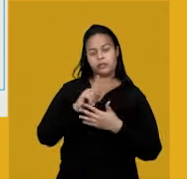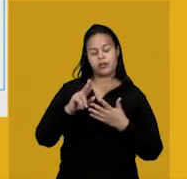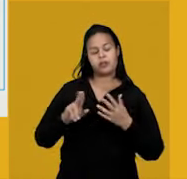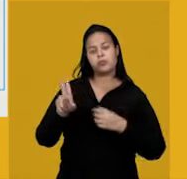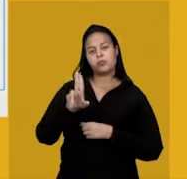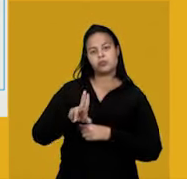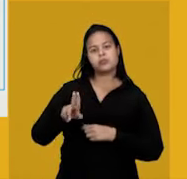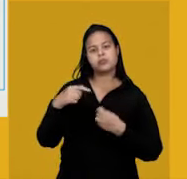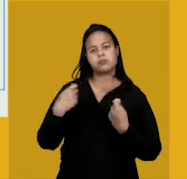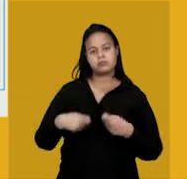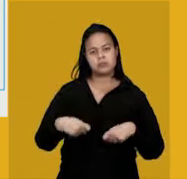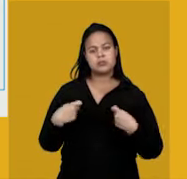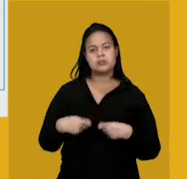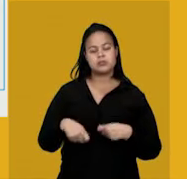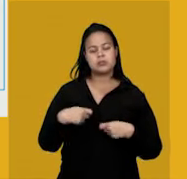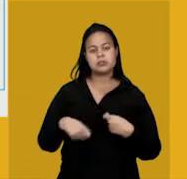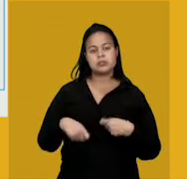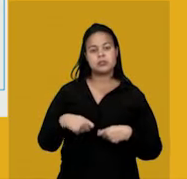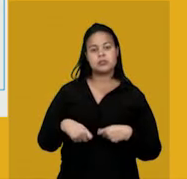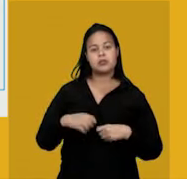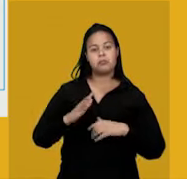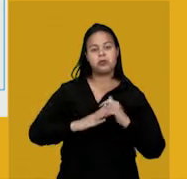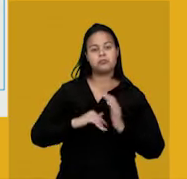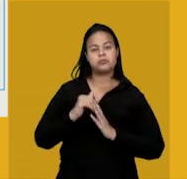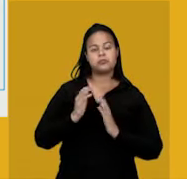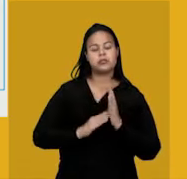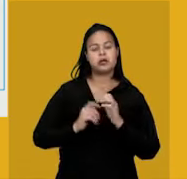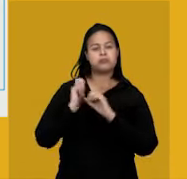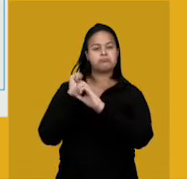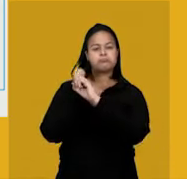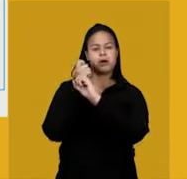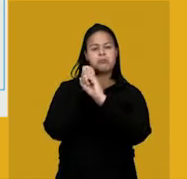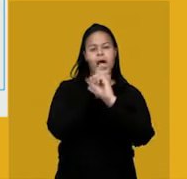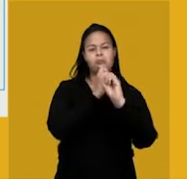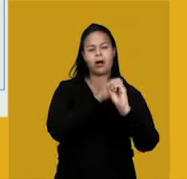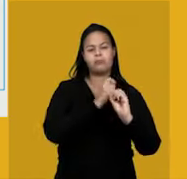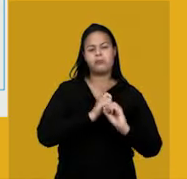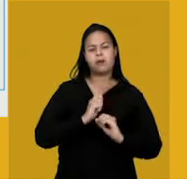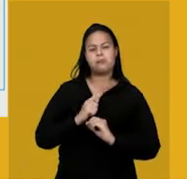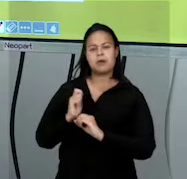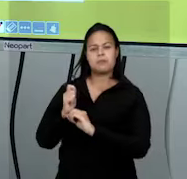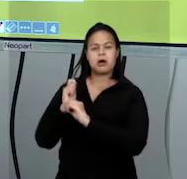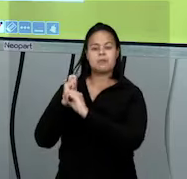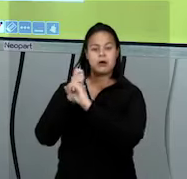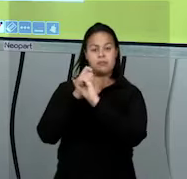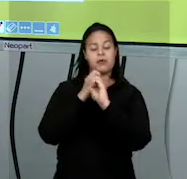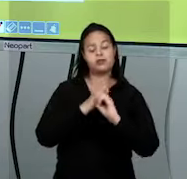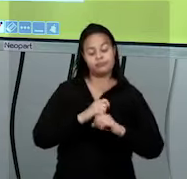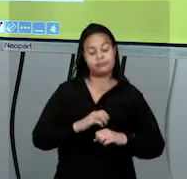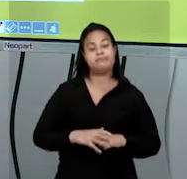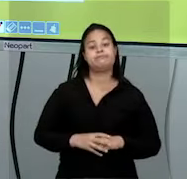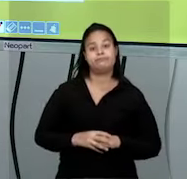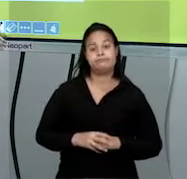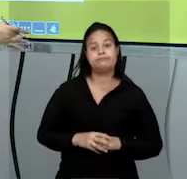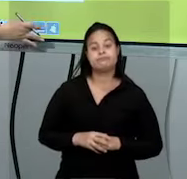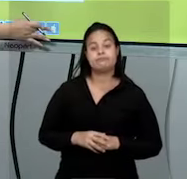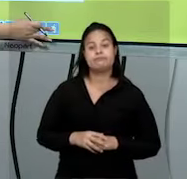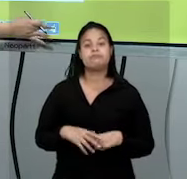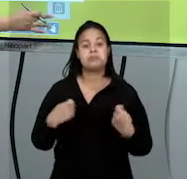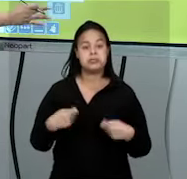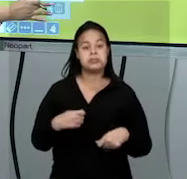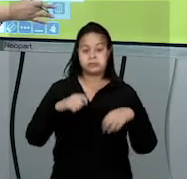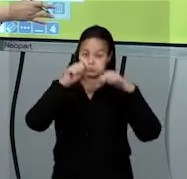capacete quando trabalham em obras, como, por exemplo, na construção civil.